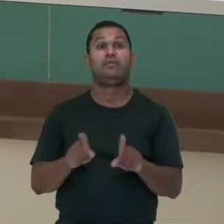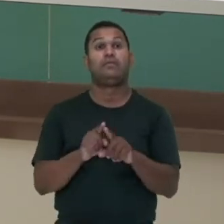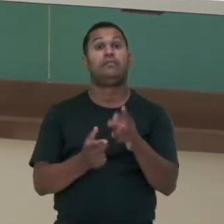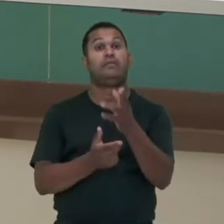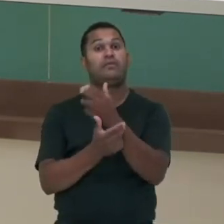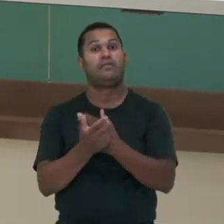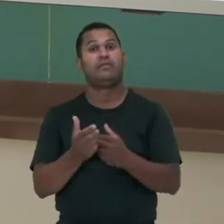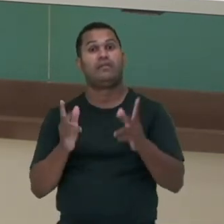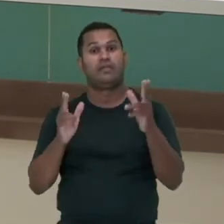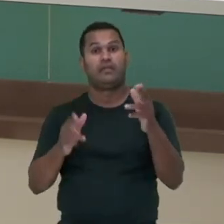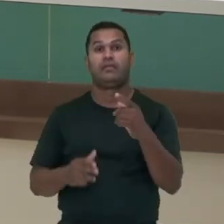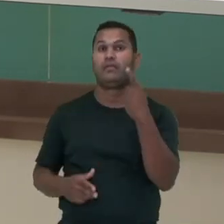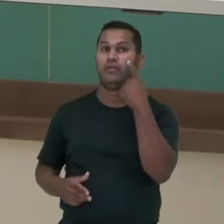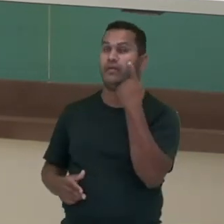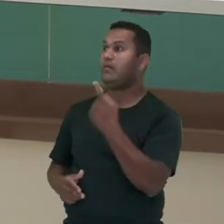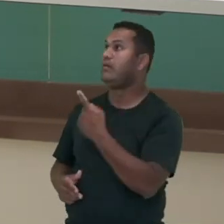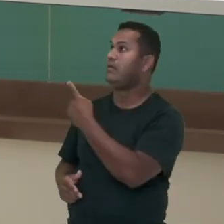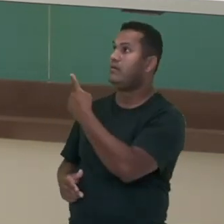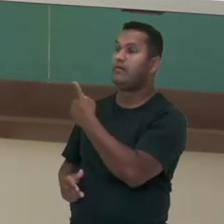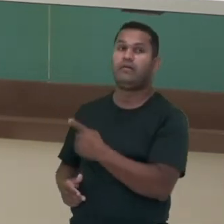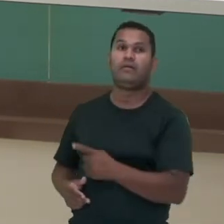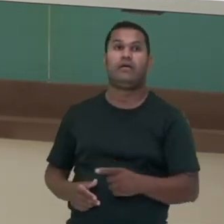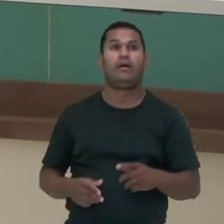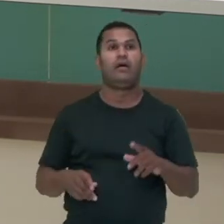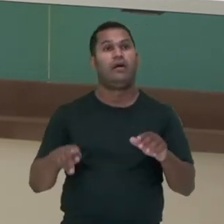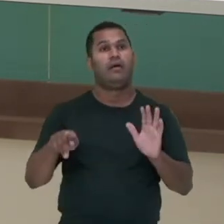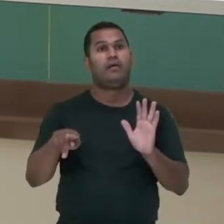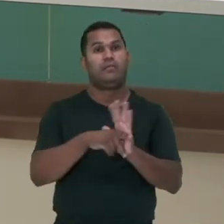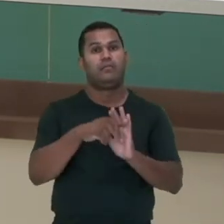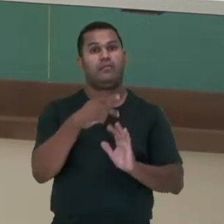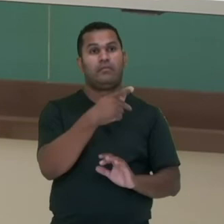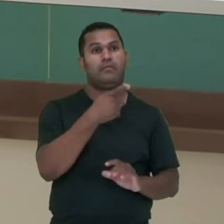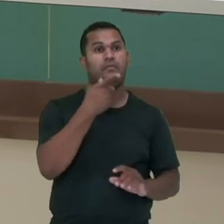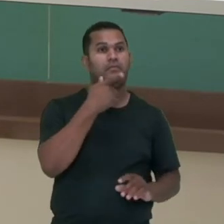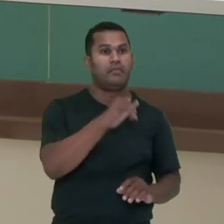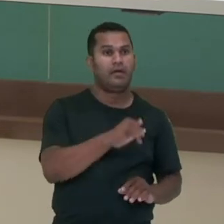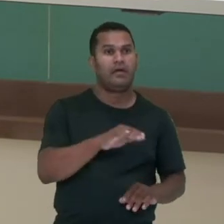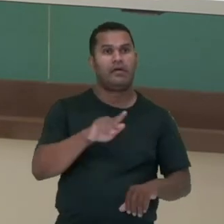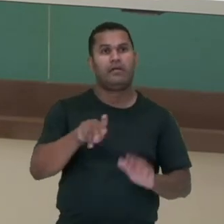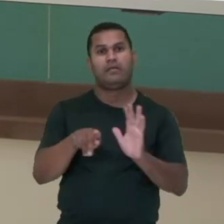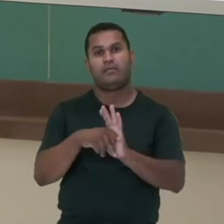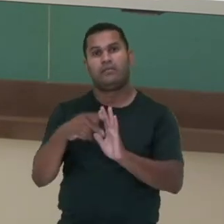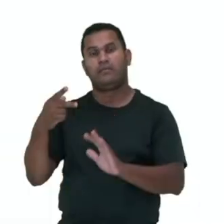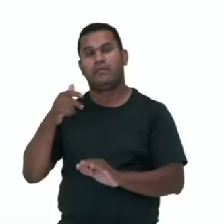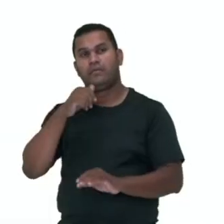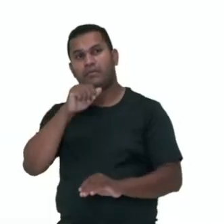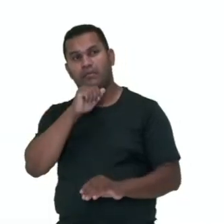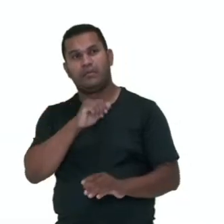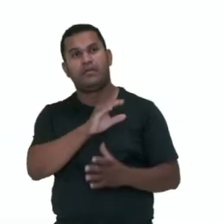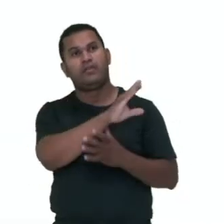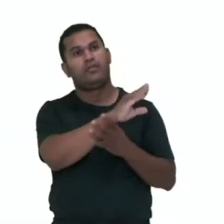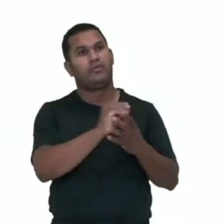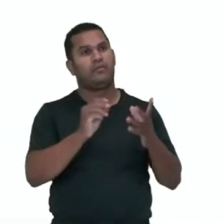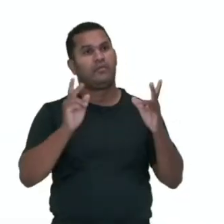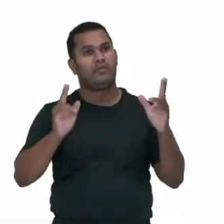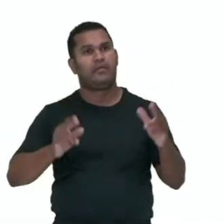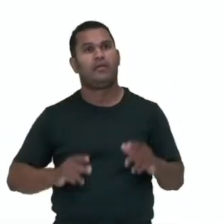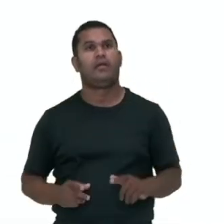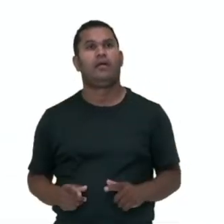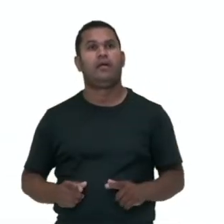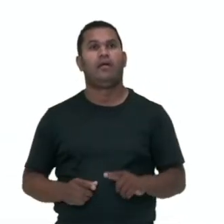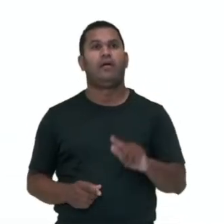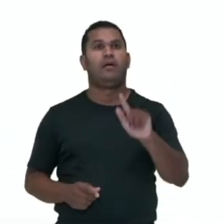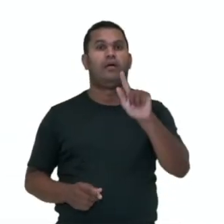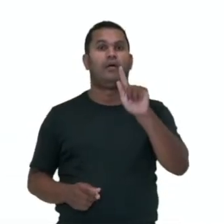são homólogos, lembrando, vindo um do pai e um da mãe, tá? Então são iguais em todos os sentidos. Vamos chamar de genótipo